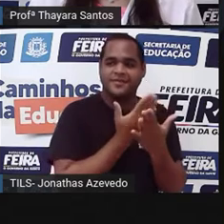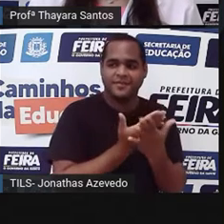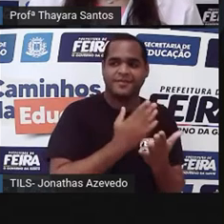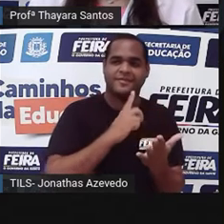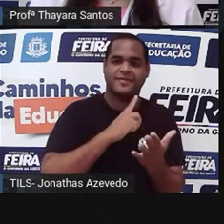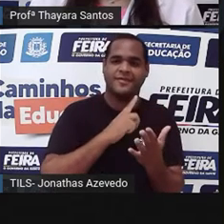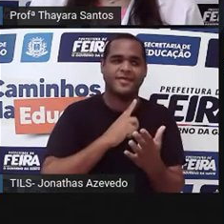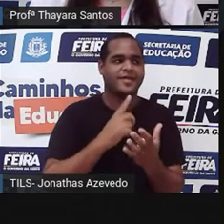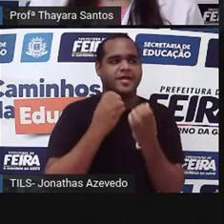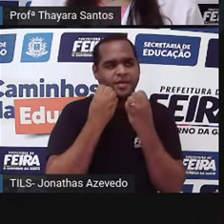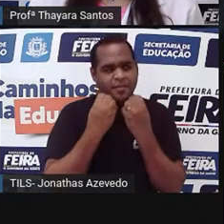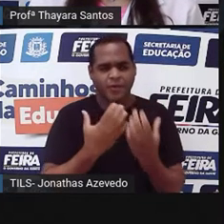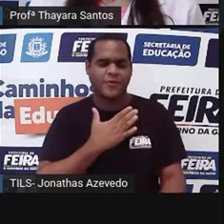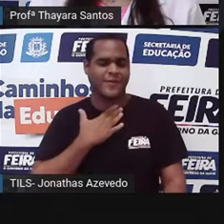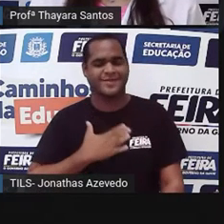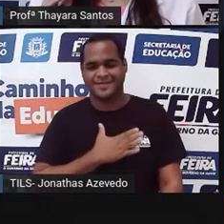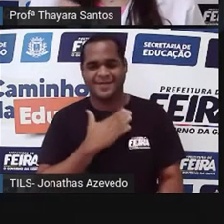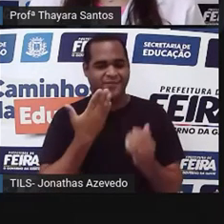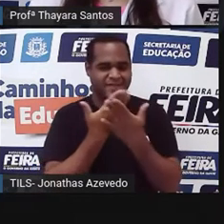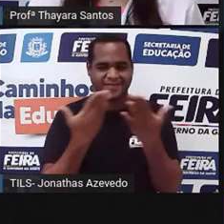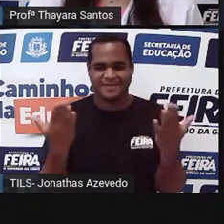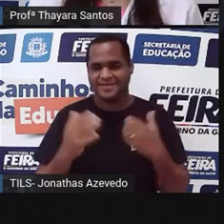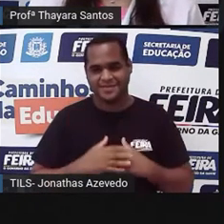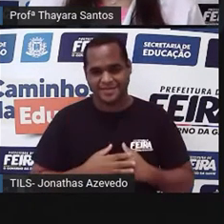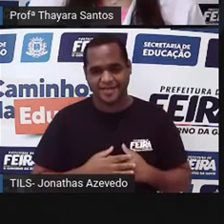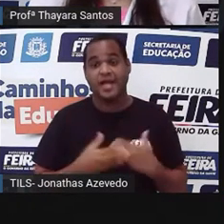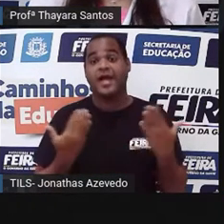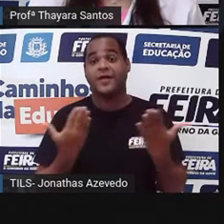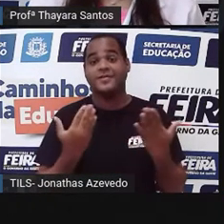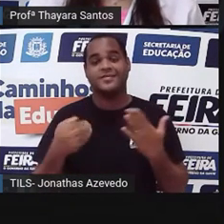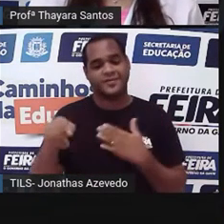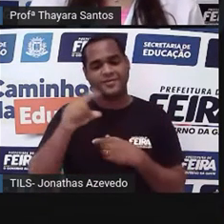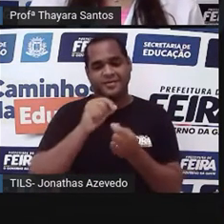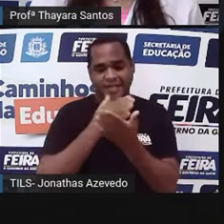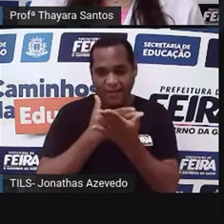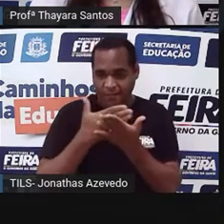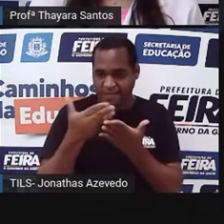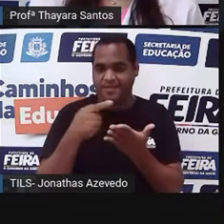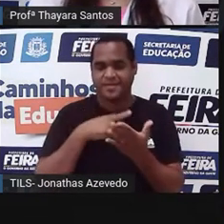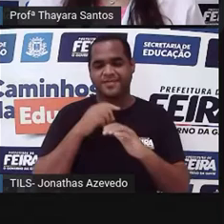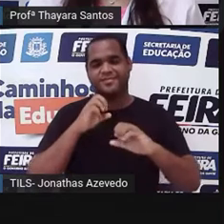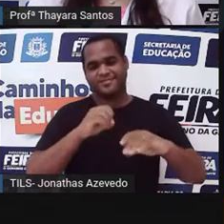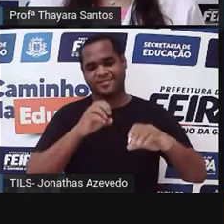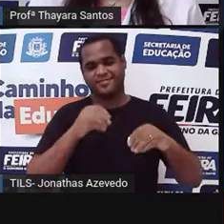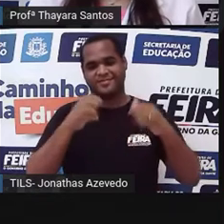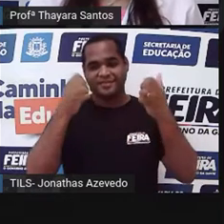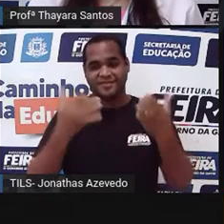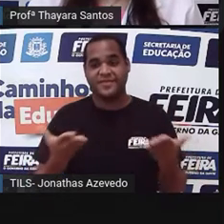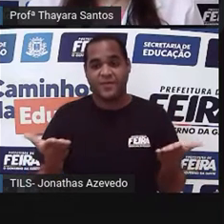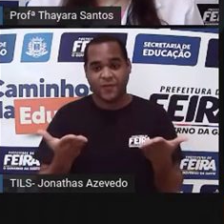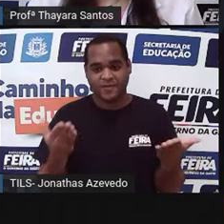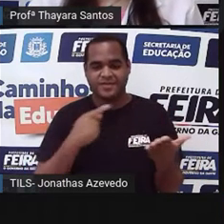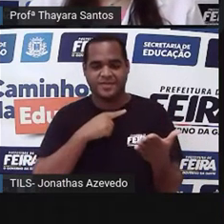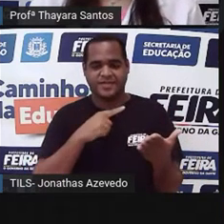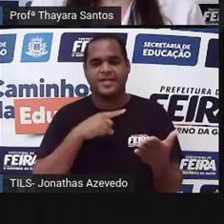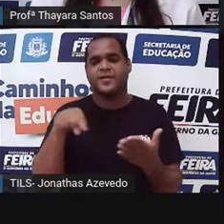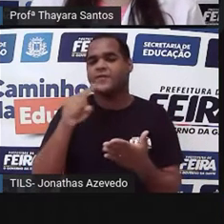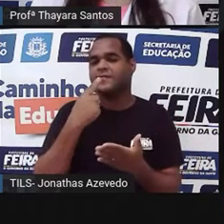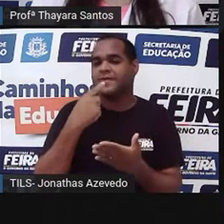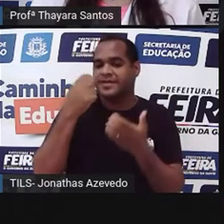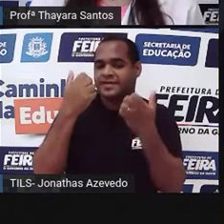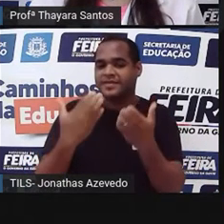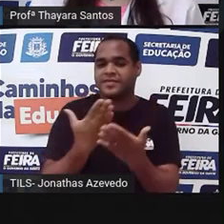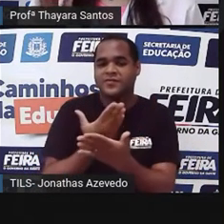muito gratificante para a gente. Então, agora sim, vamos de fato começar a nossa aula. E na aula de hoje, nós vamos